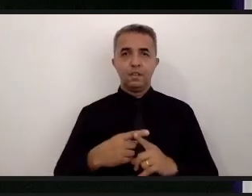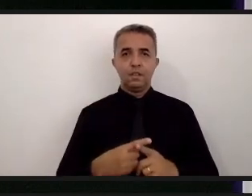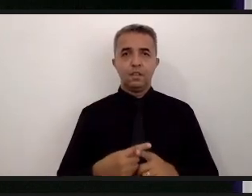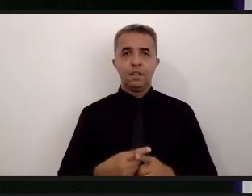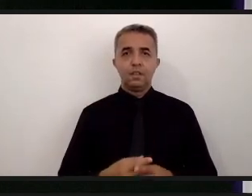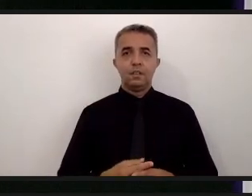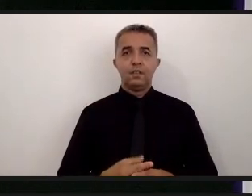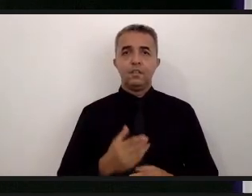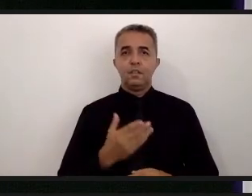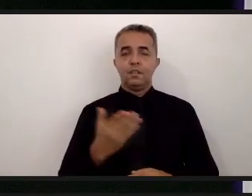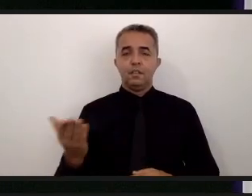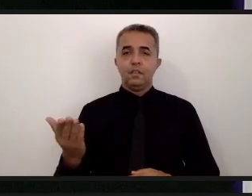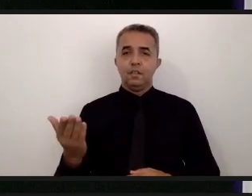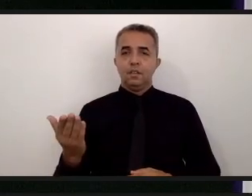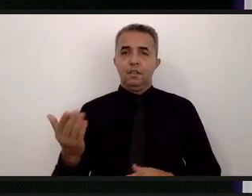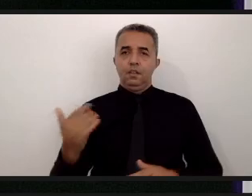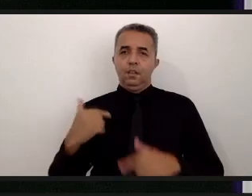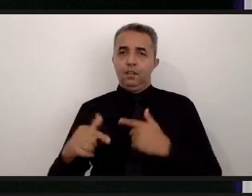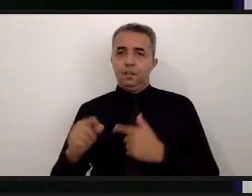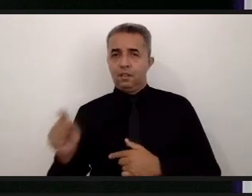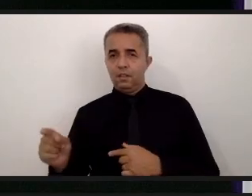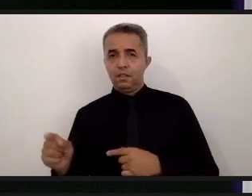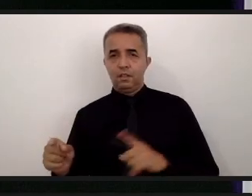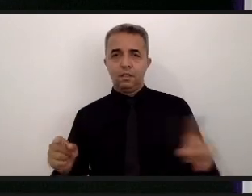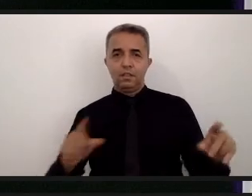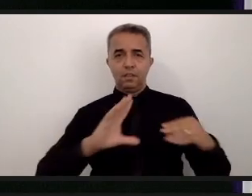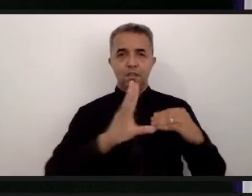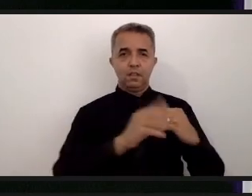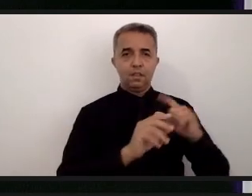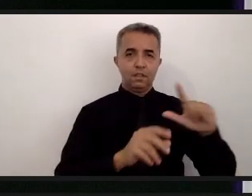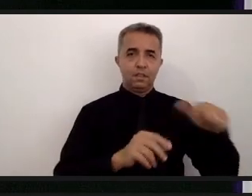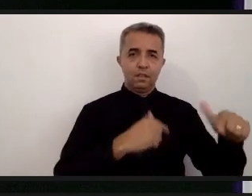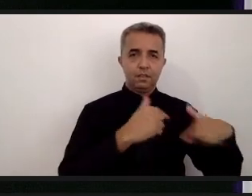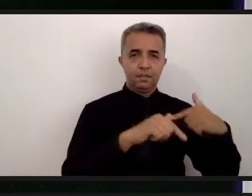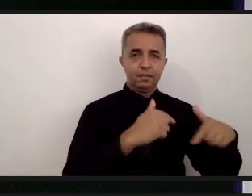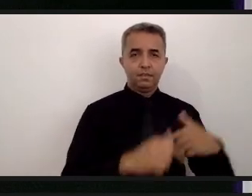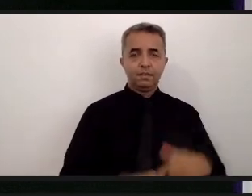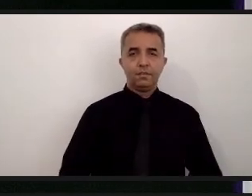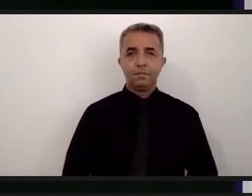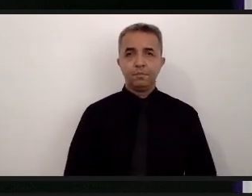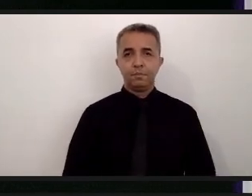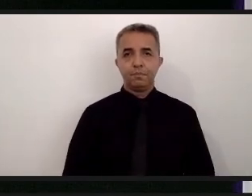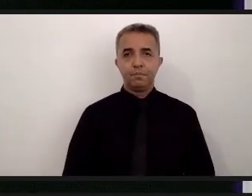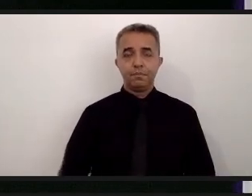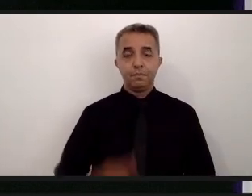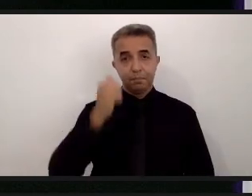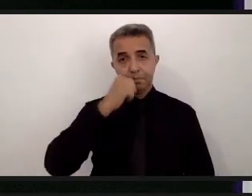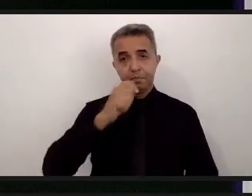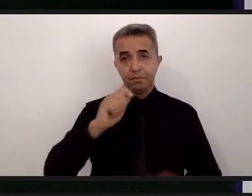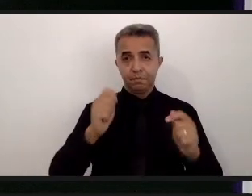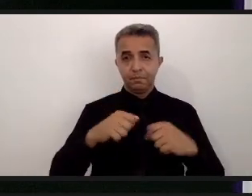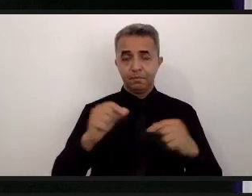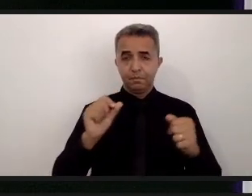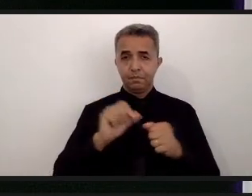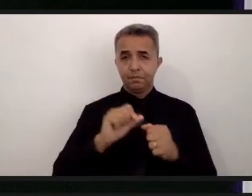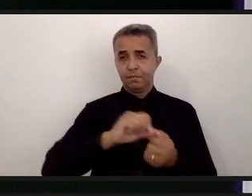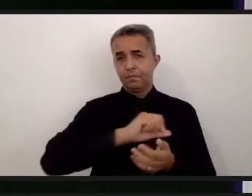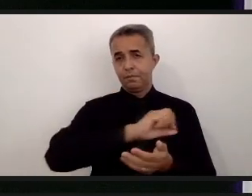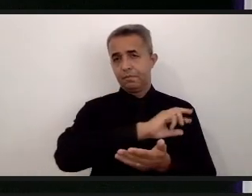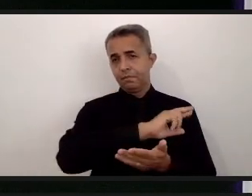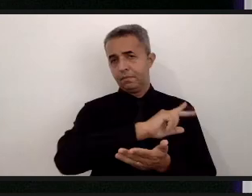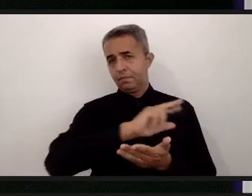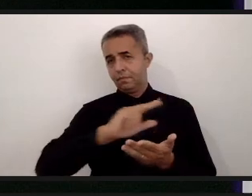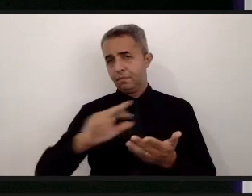somatória de outro, né? A mulher, ela é capaz de fazer mil coisas ao mesmo tempo.